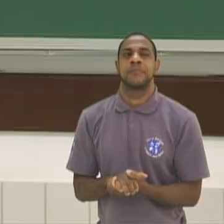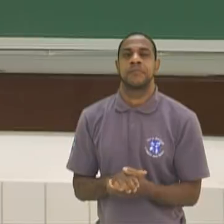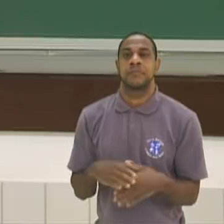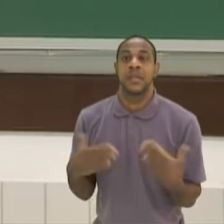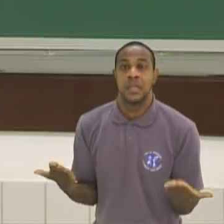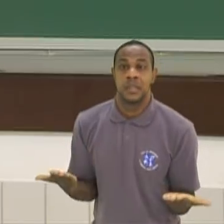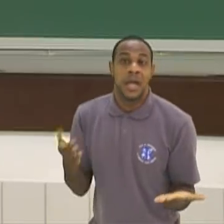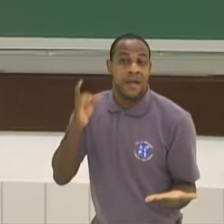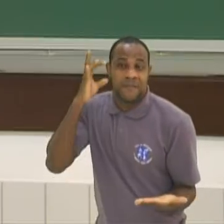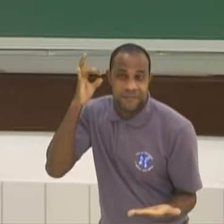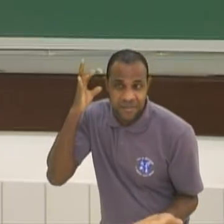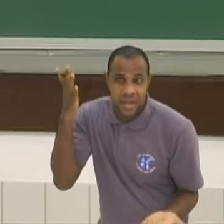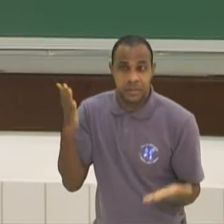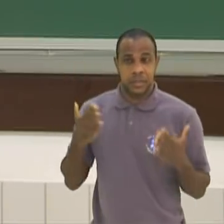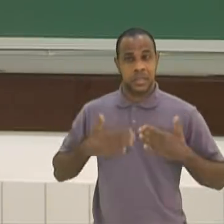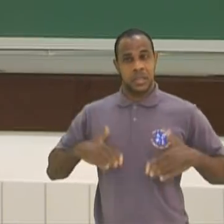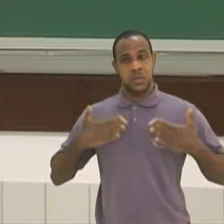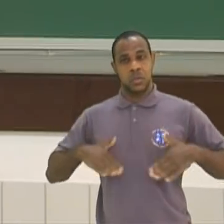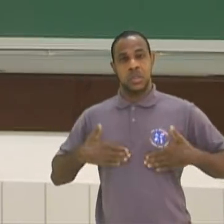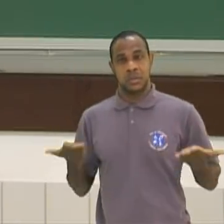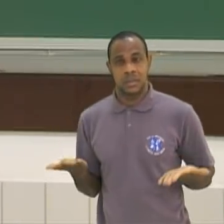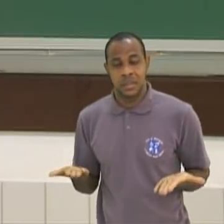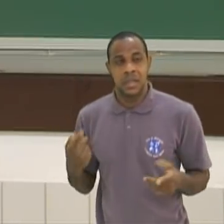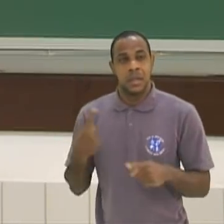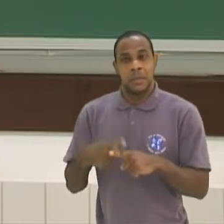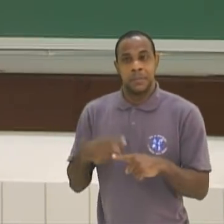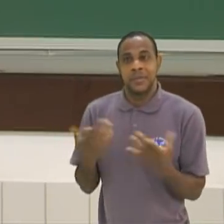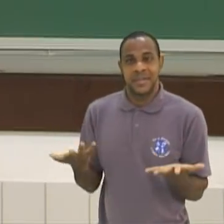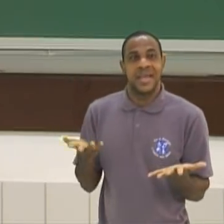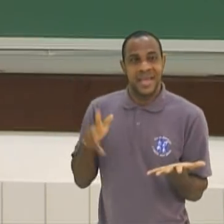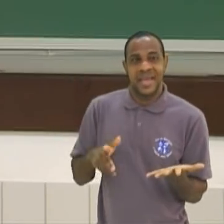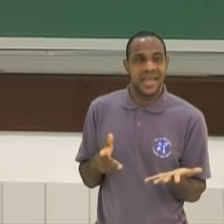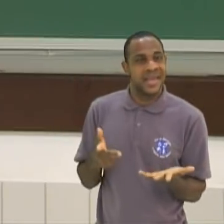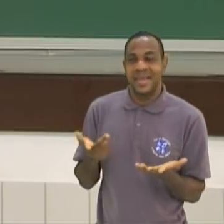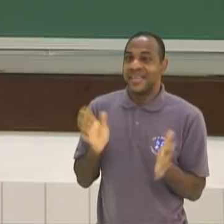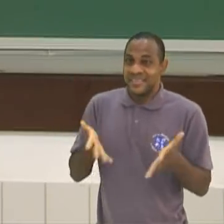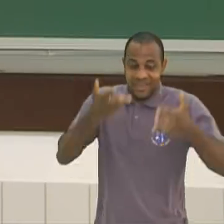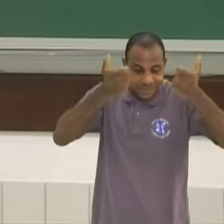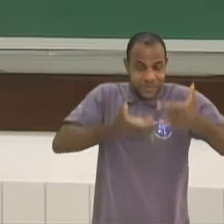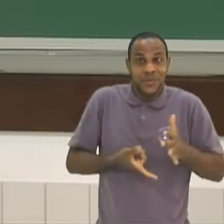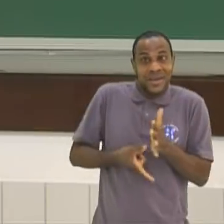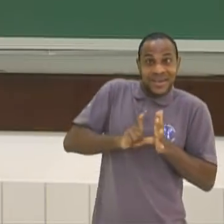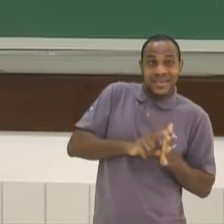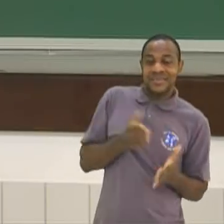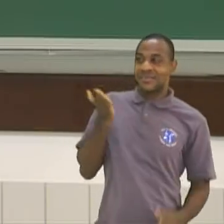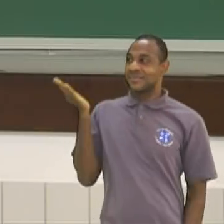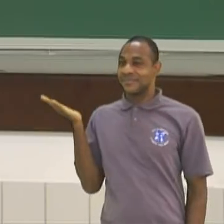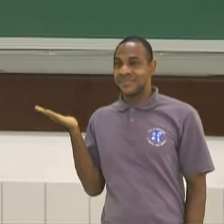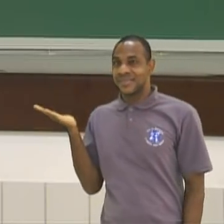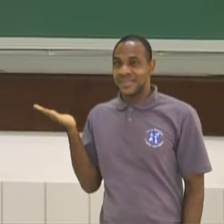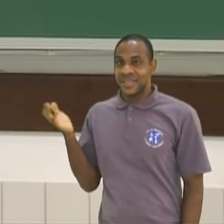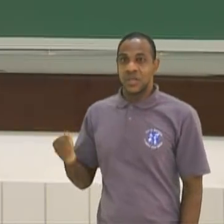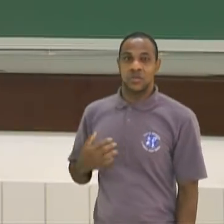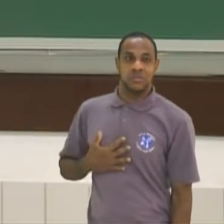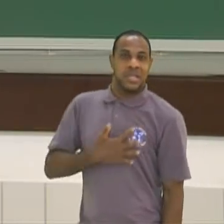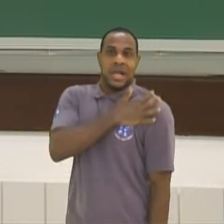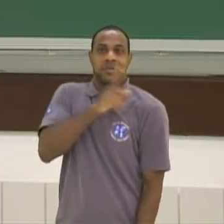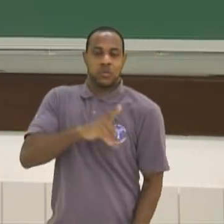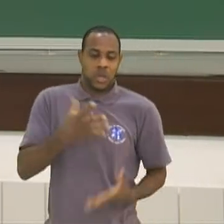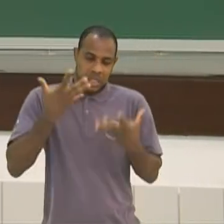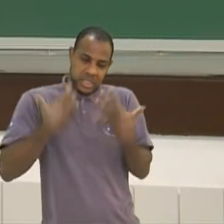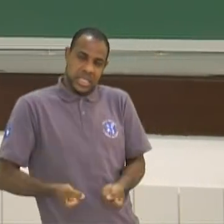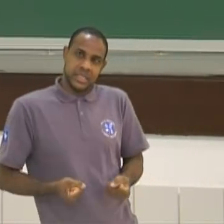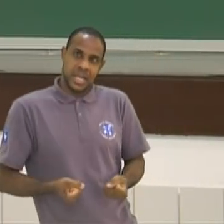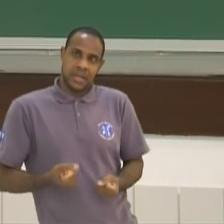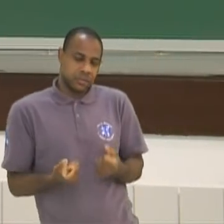uma questão bem fácil, tranquila, porque vem exatamente em cima do que a gente estava conversando. Então, esses militares que não aceitavam